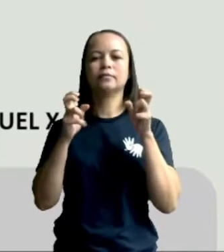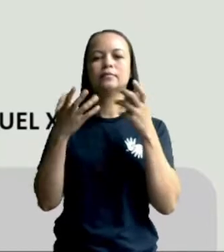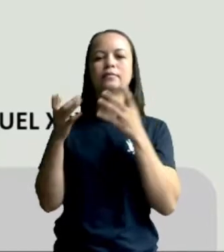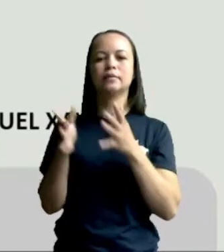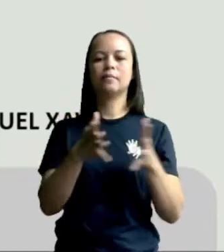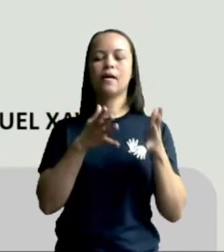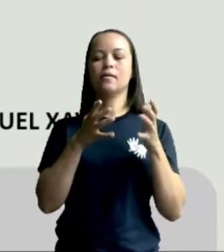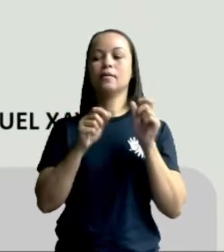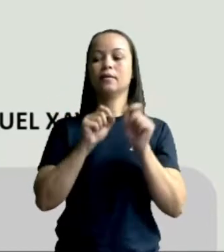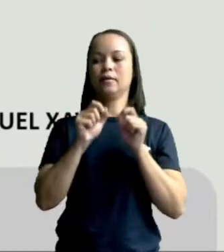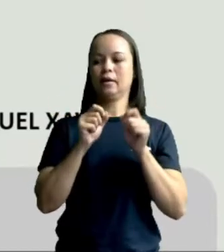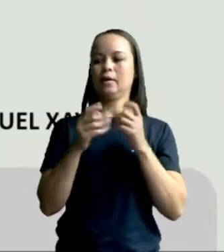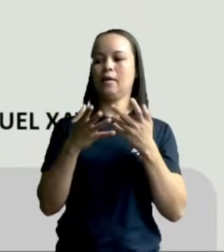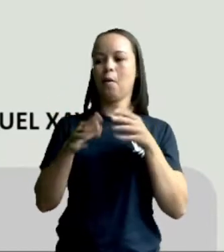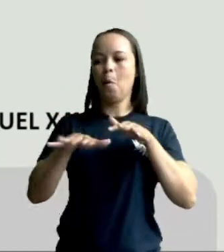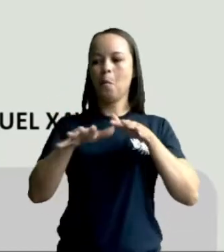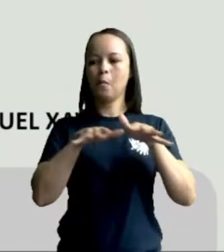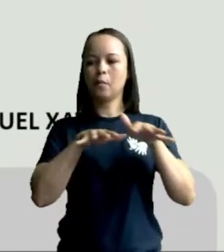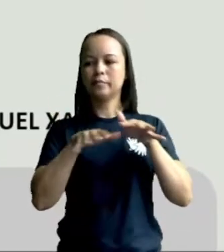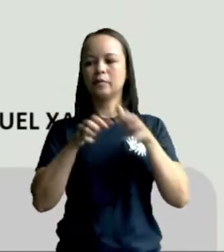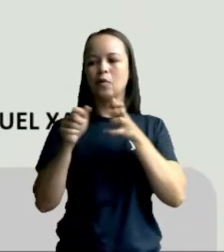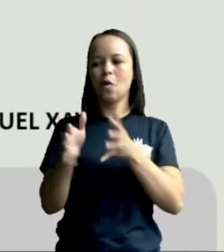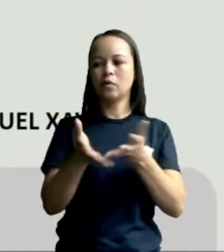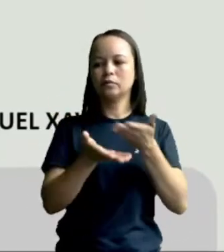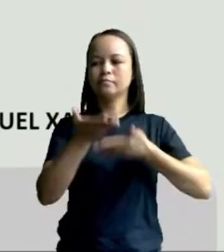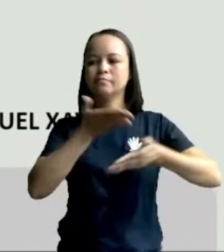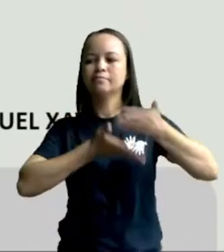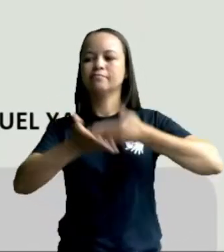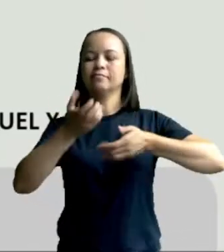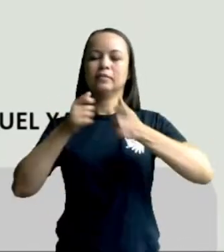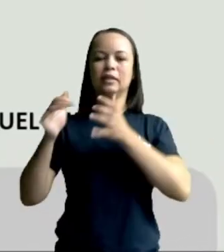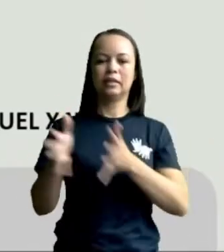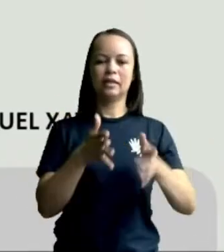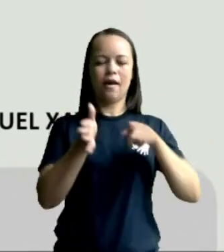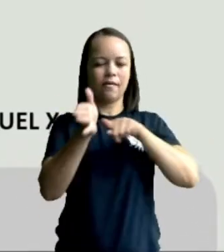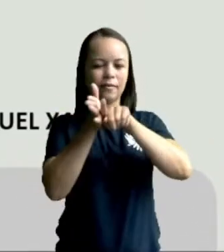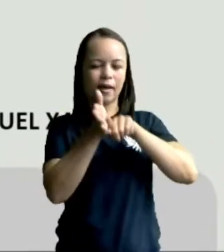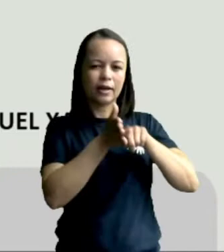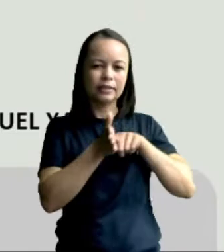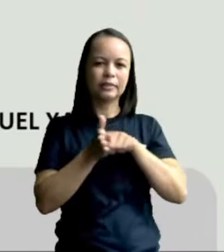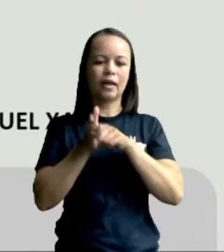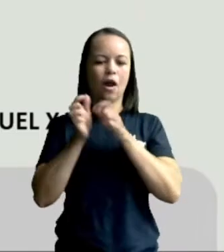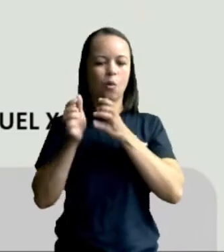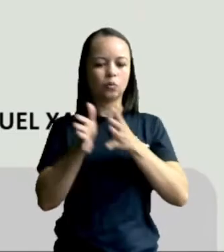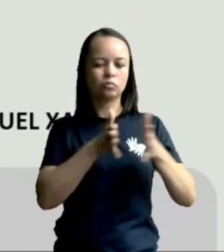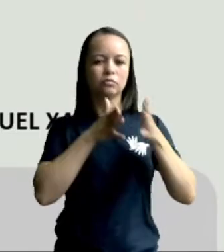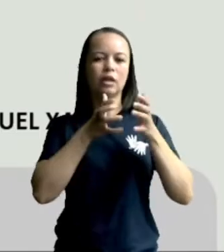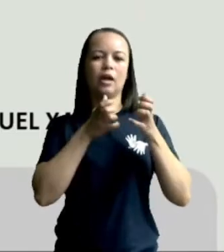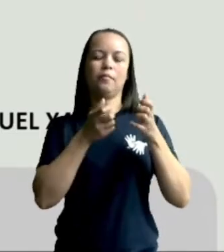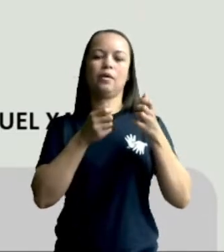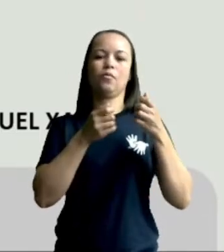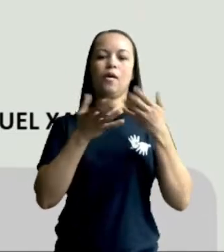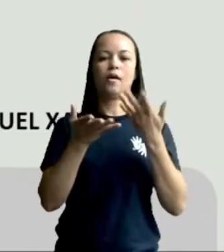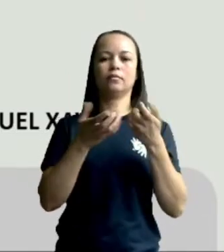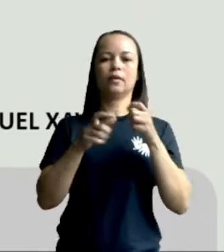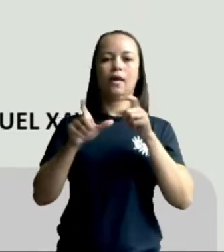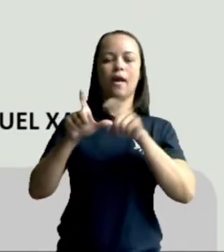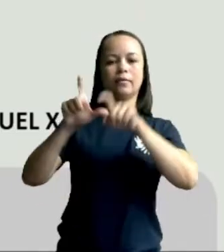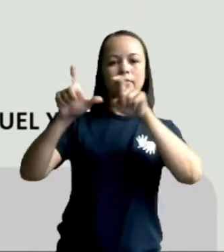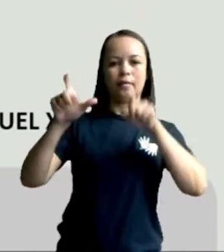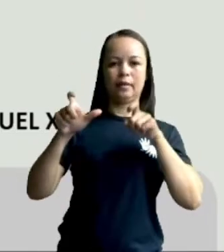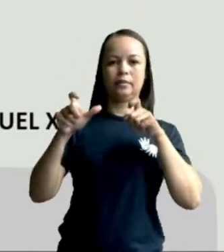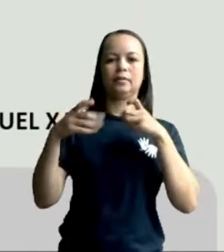Independência das Américas, e o objeto de conhecimento, analisar os caminhos até a independência do Brasil, o contexto